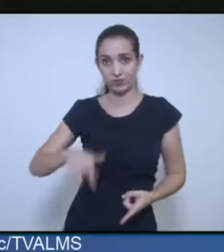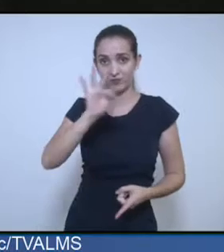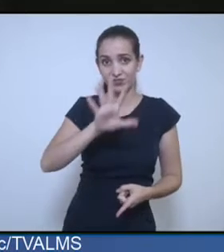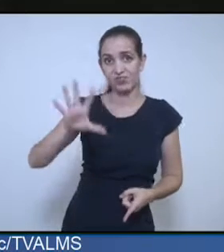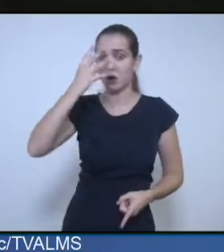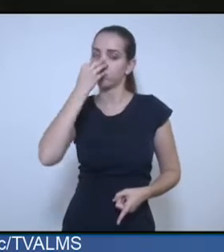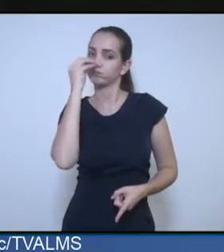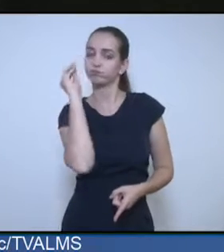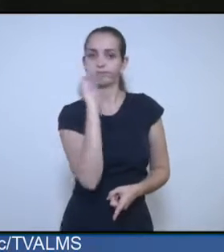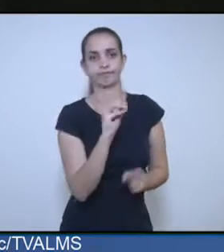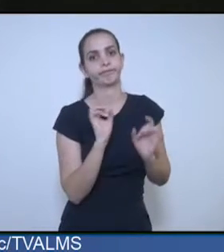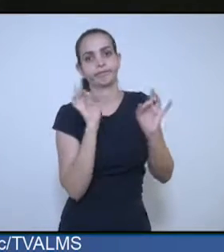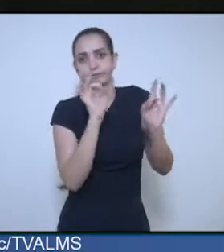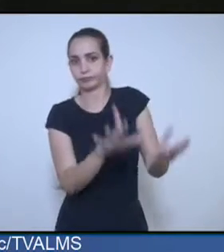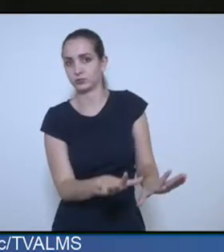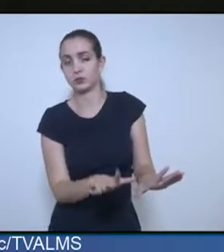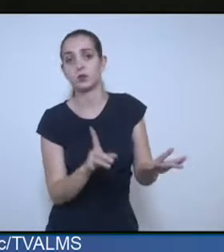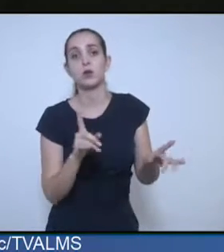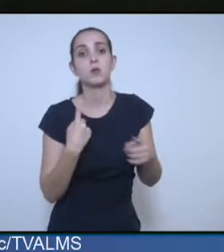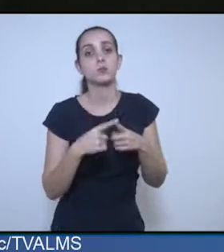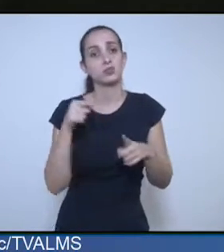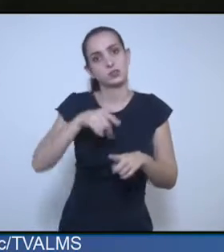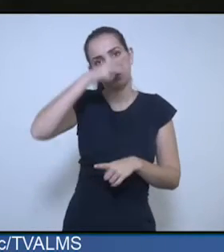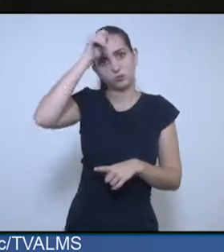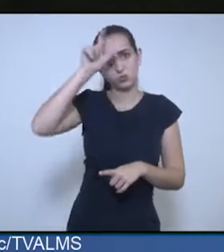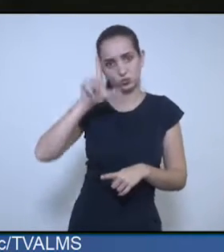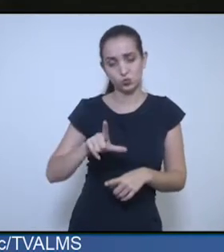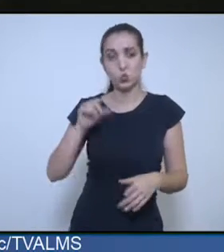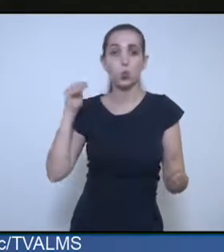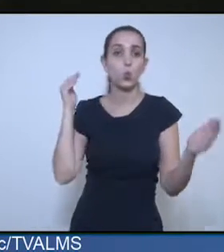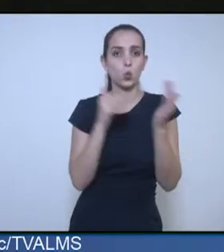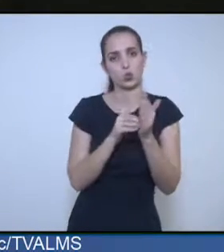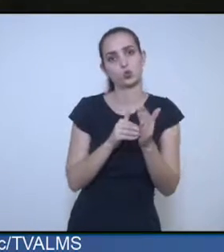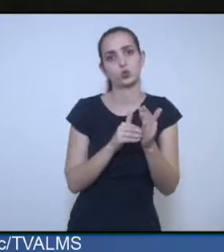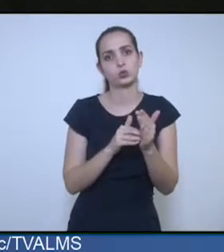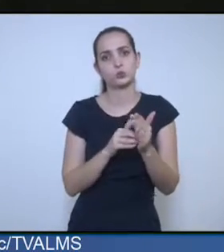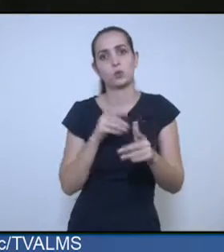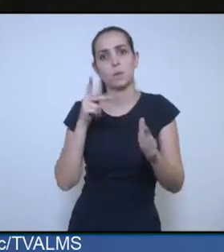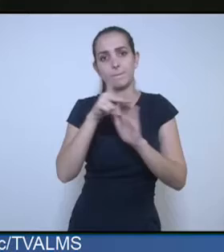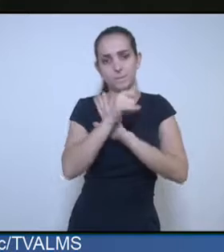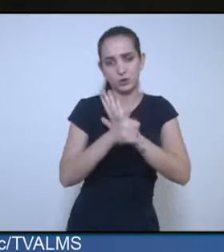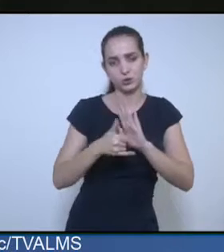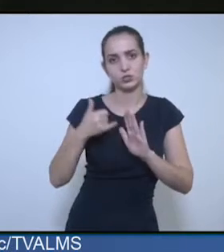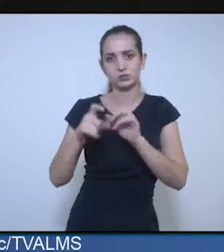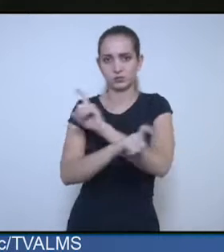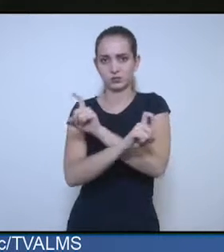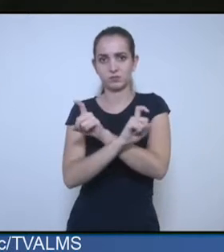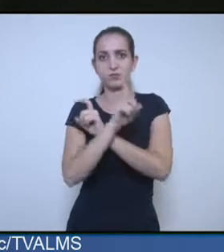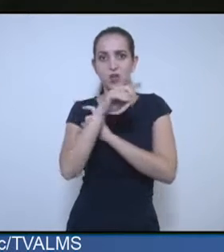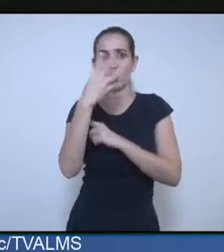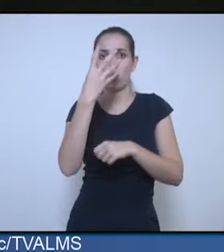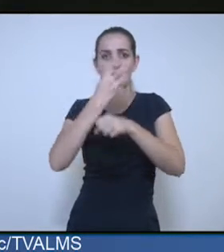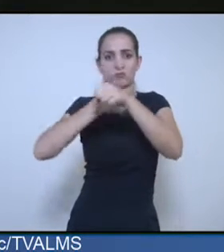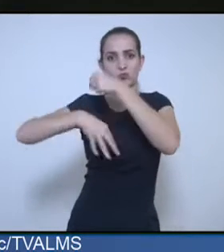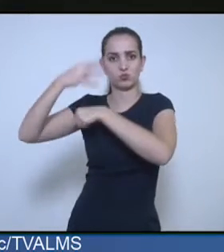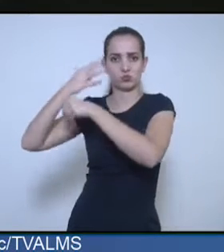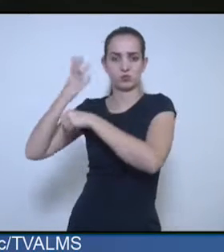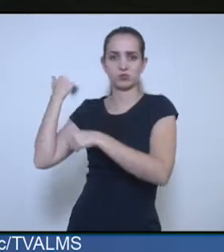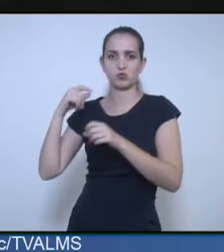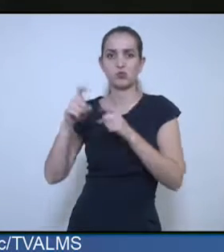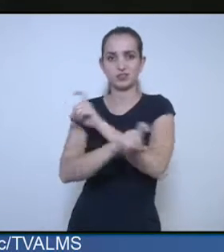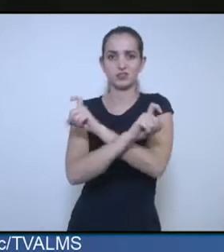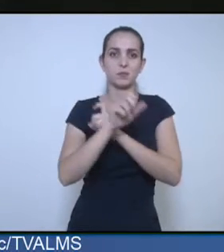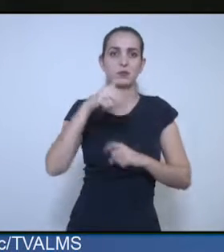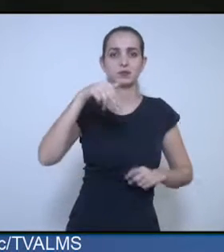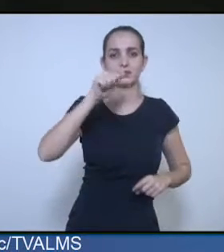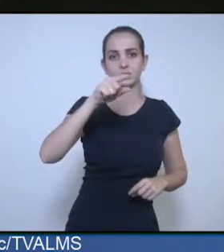Grosso do Sul, por exemplo, o último projeto de assentamento foi implantado há 4 anos, trata-se do assentamento Nazaré,